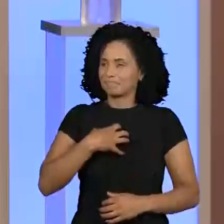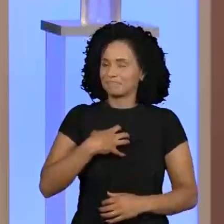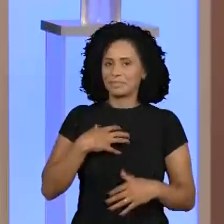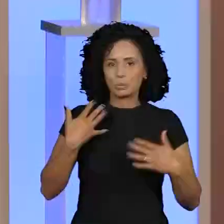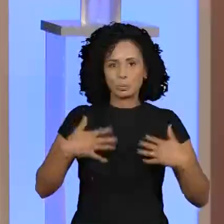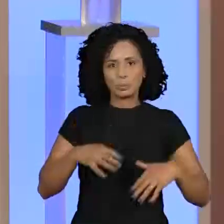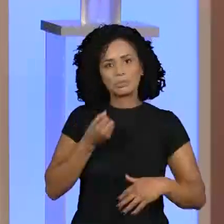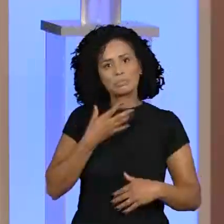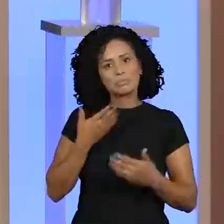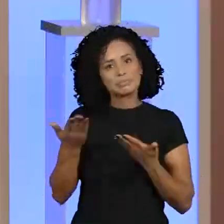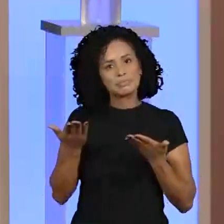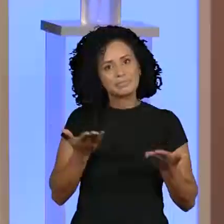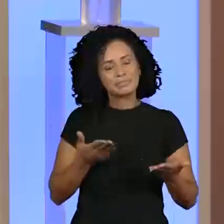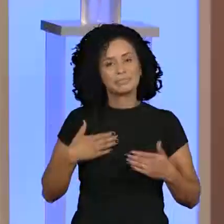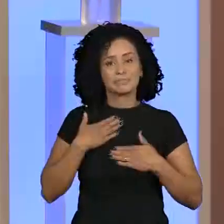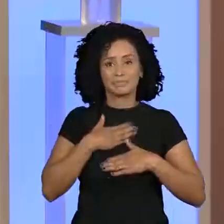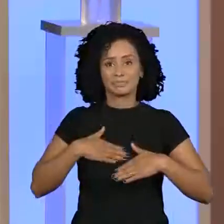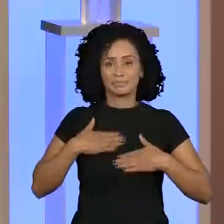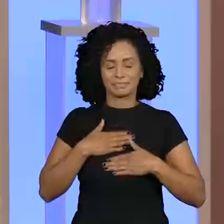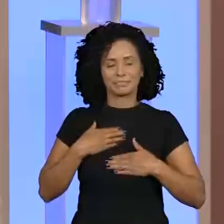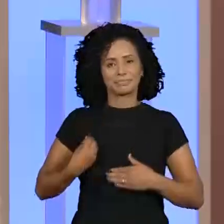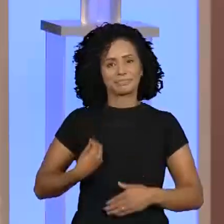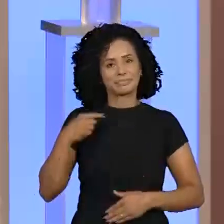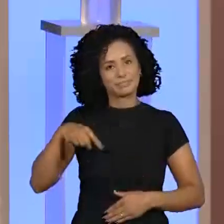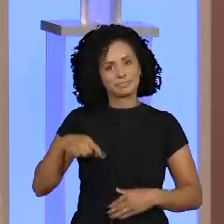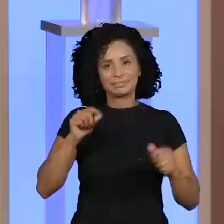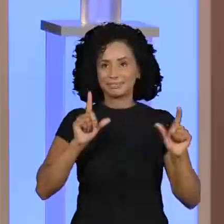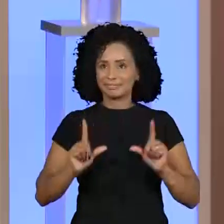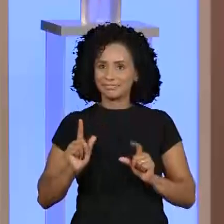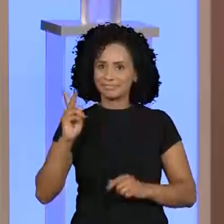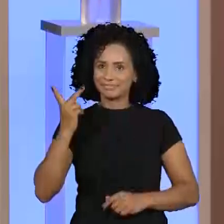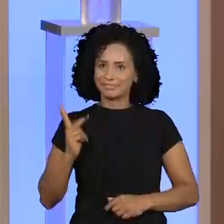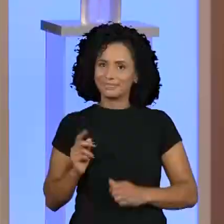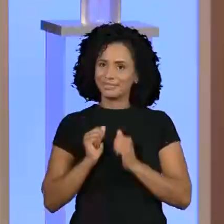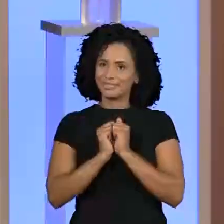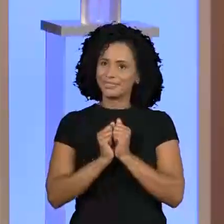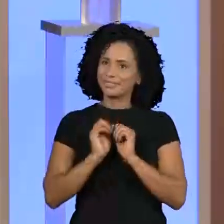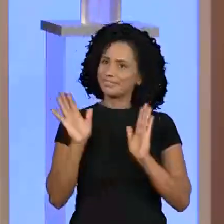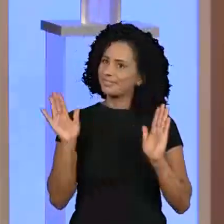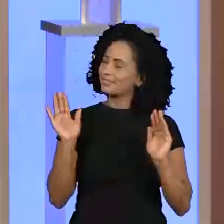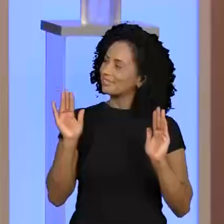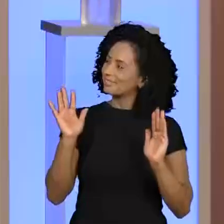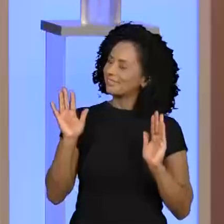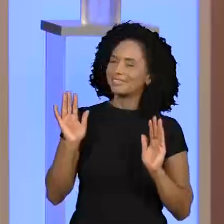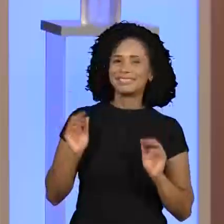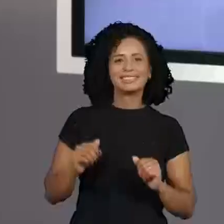é sempre um prazer estarmos aqui. E a Kelly também nos acompanha. Olá, Kelly!